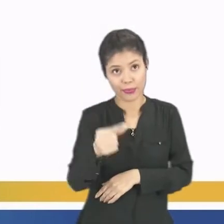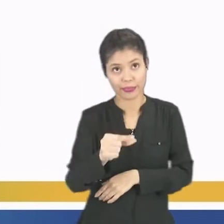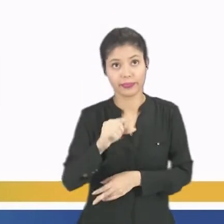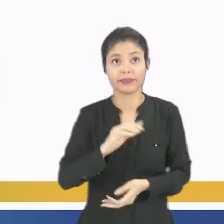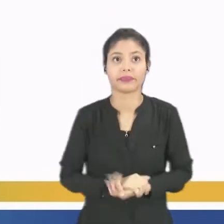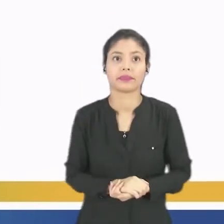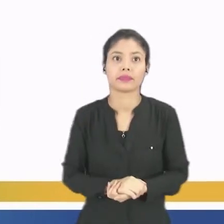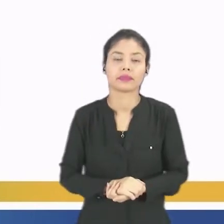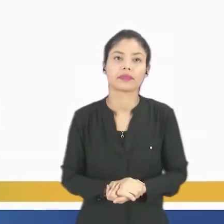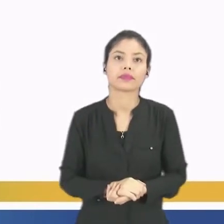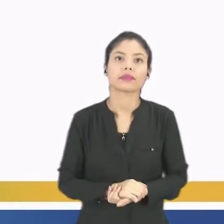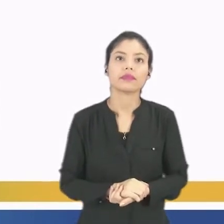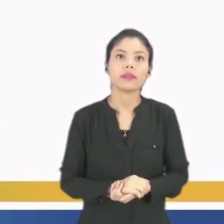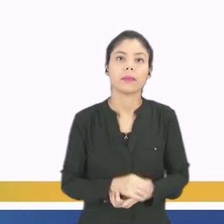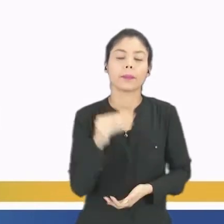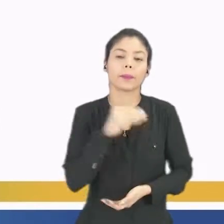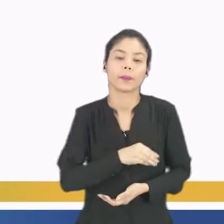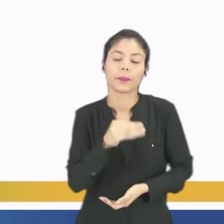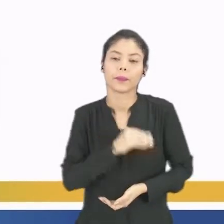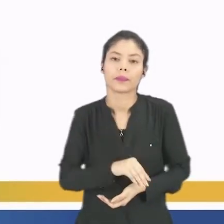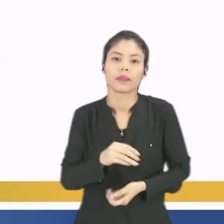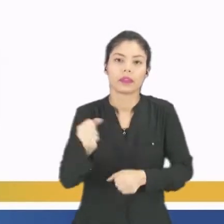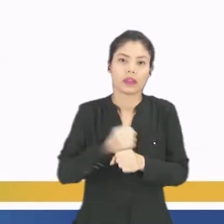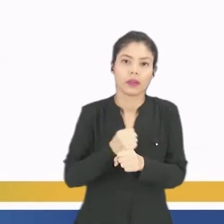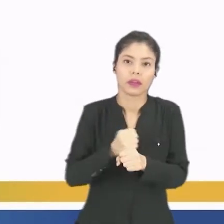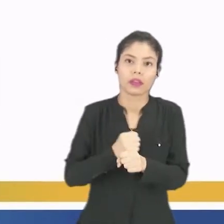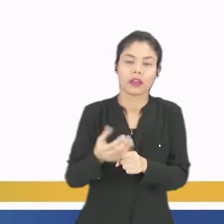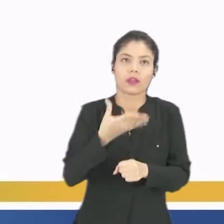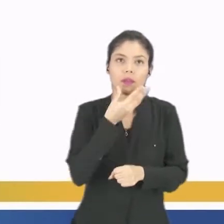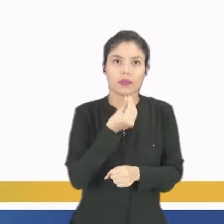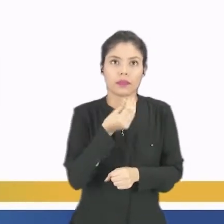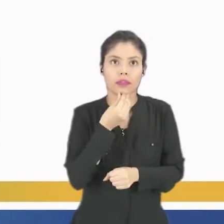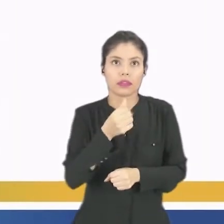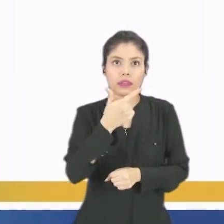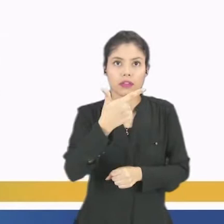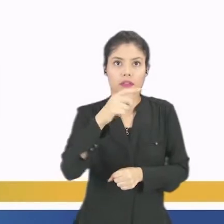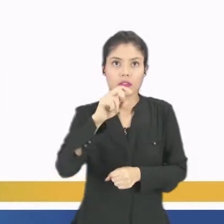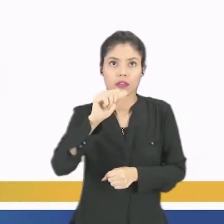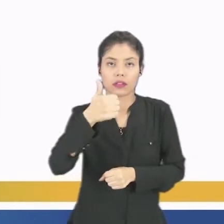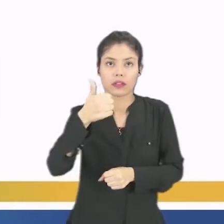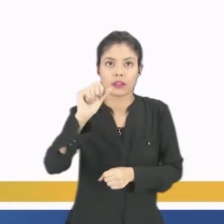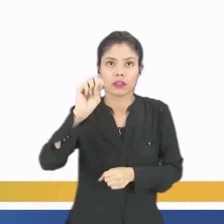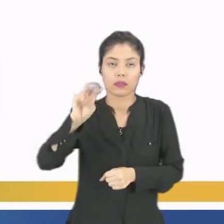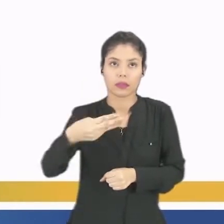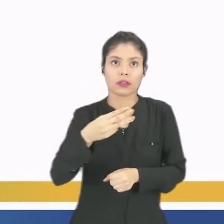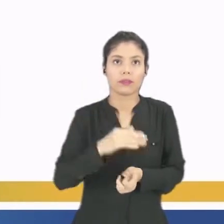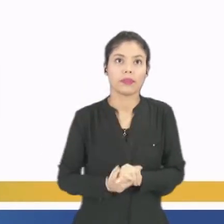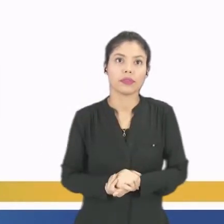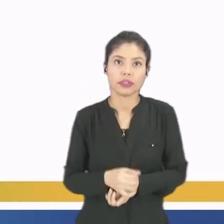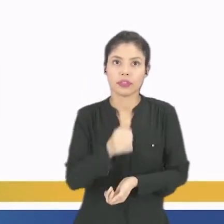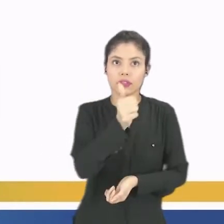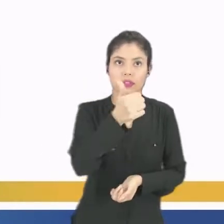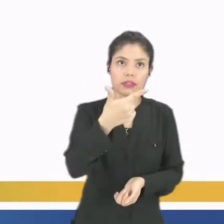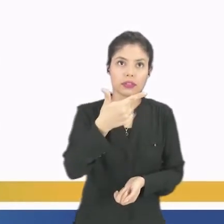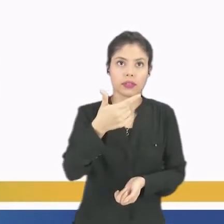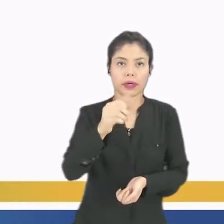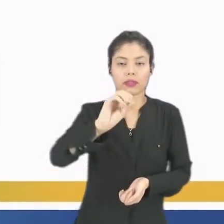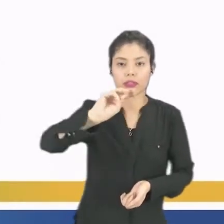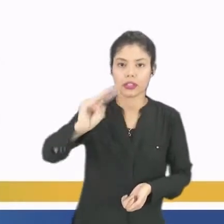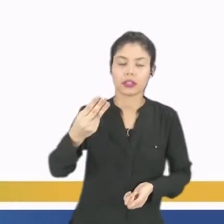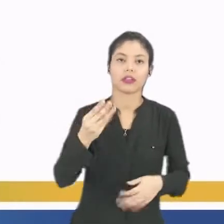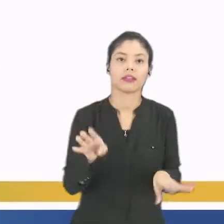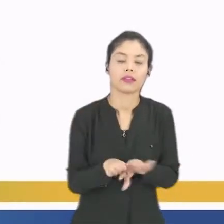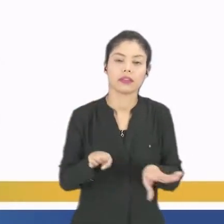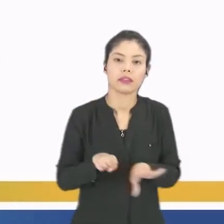tá? A média salarial anual em 2007 dos homens era de $21 mil, enquanto a das mulheres 12 mil. Então, nós temos